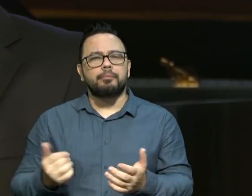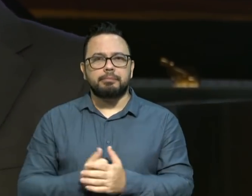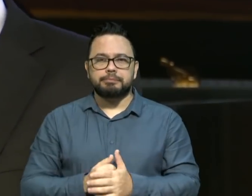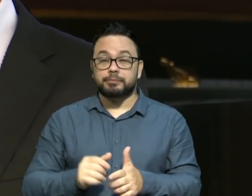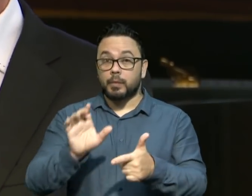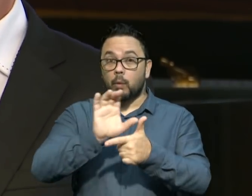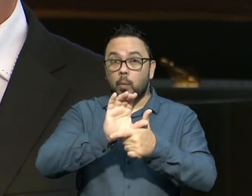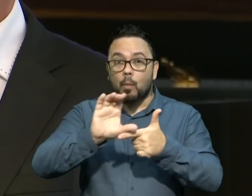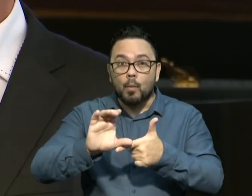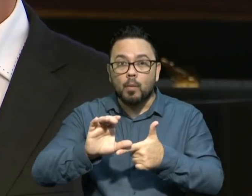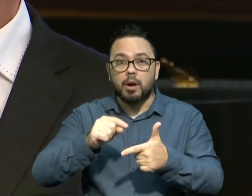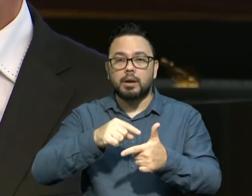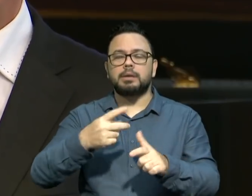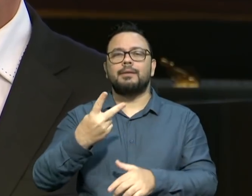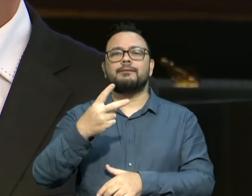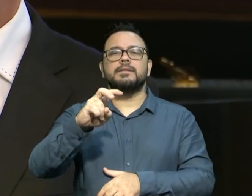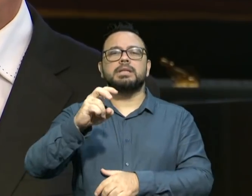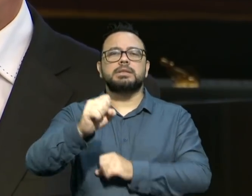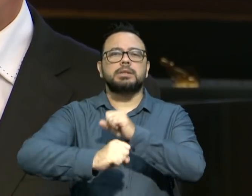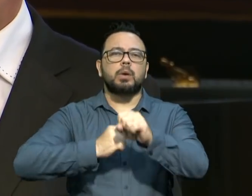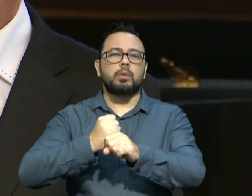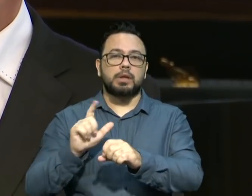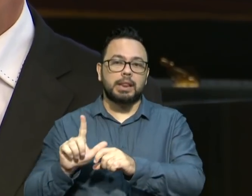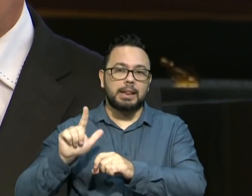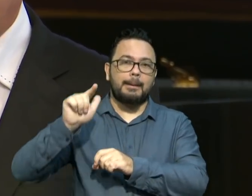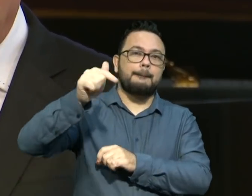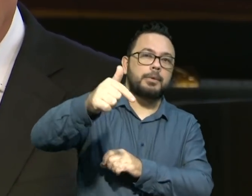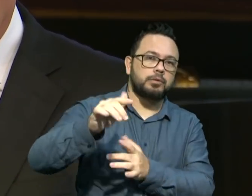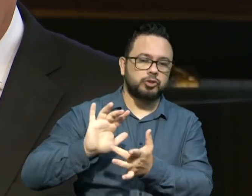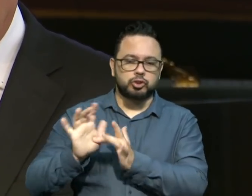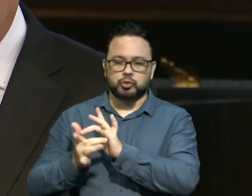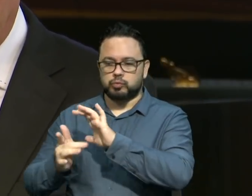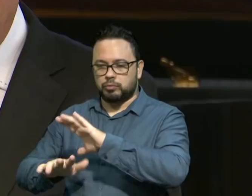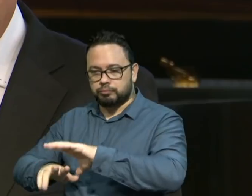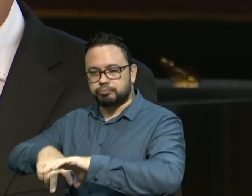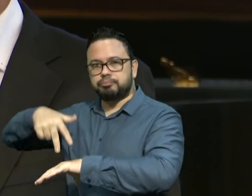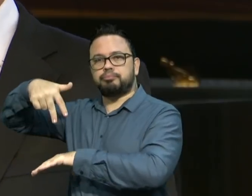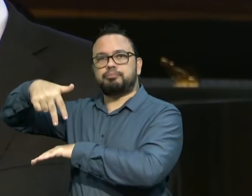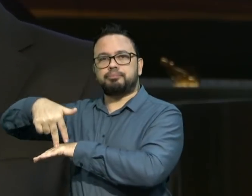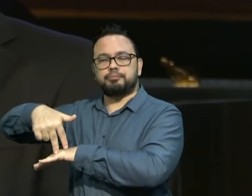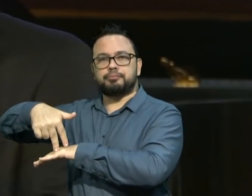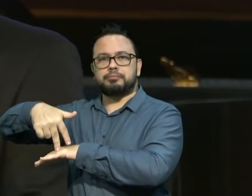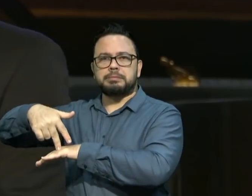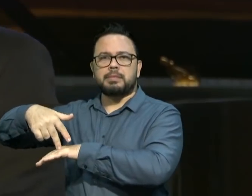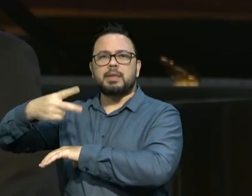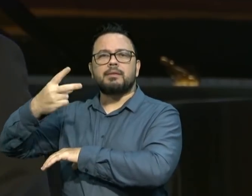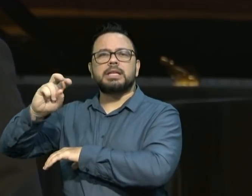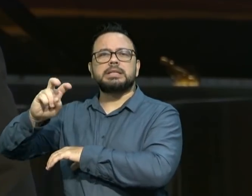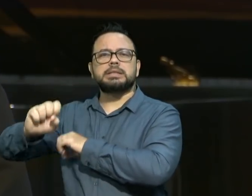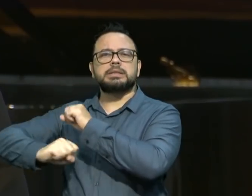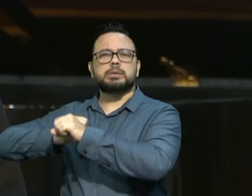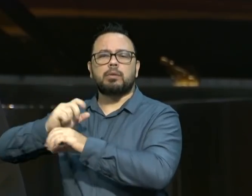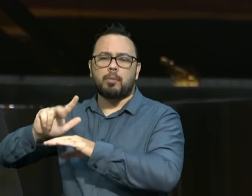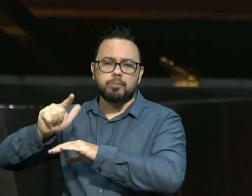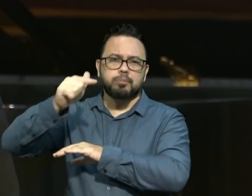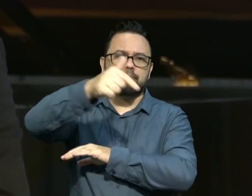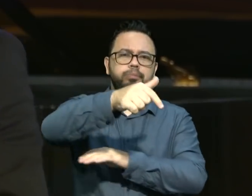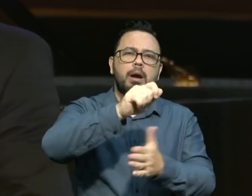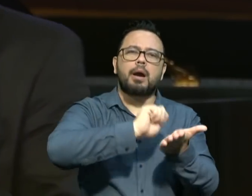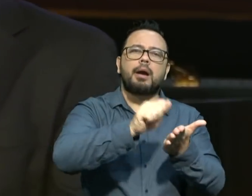escrito 25 anos depois da Ressurreição de Jesus mais ou menos porque essa carta foi escrito